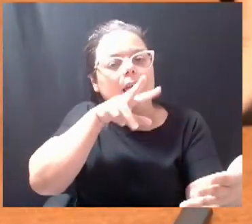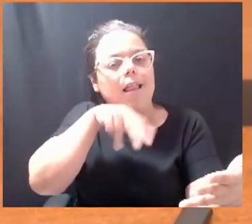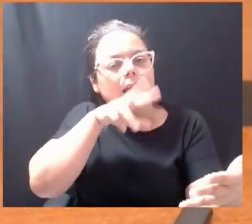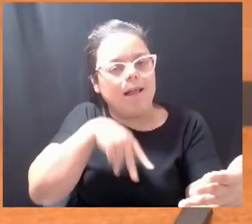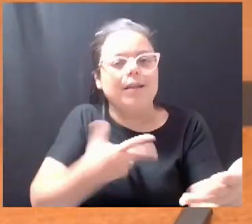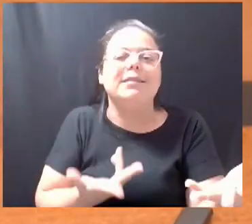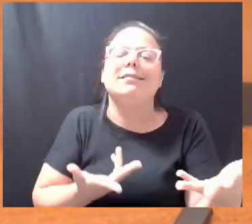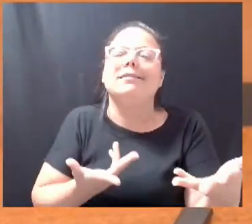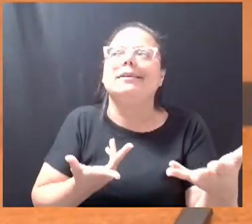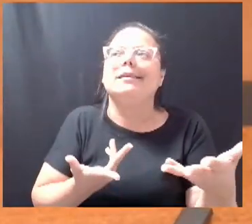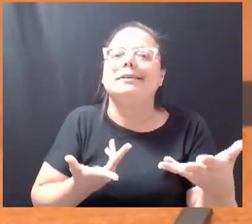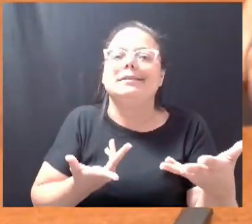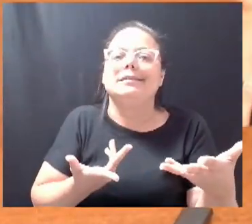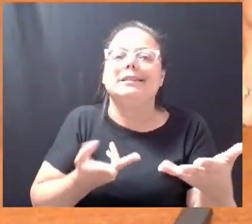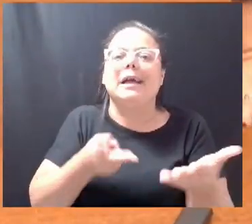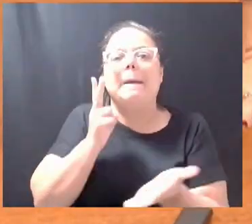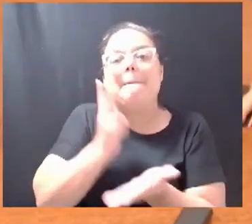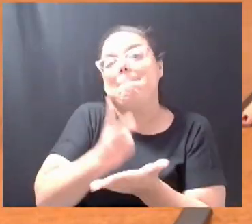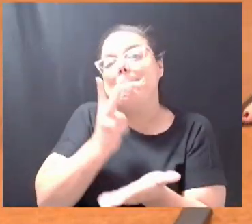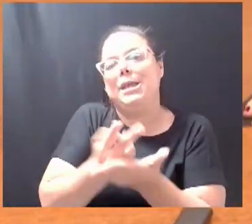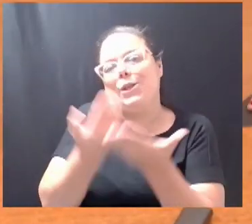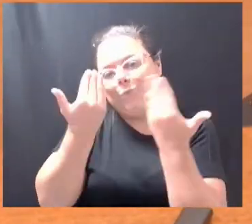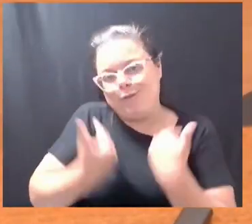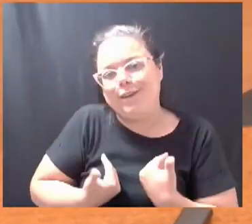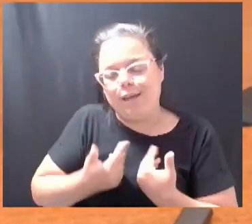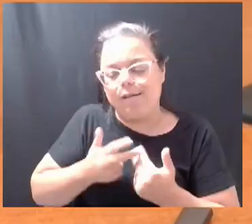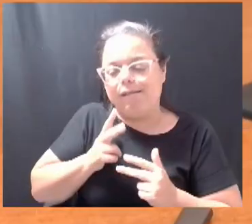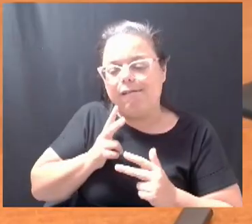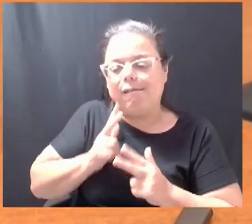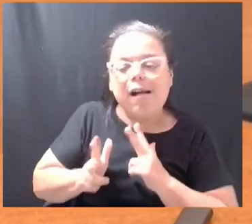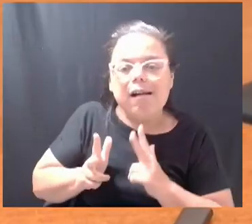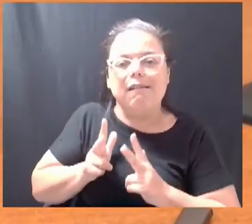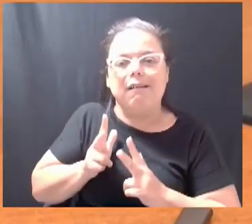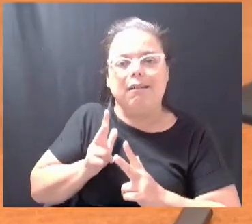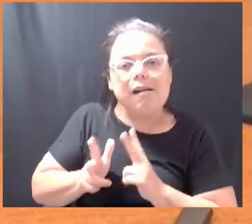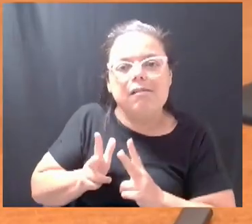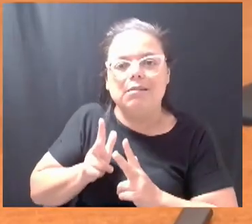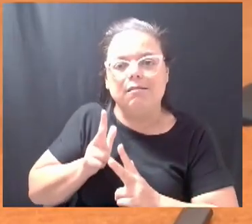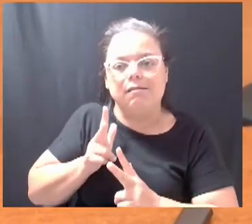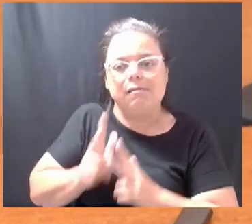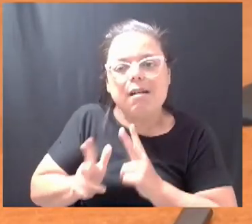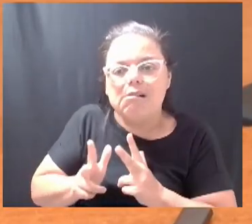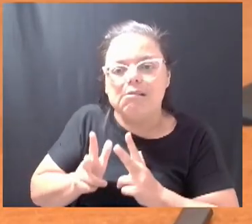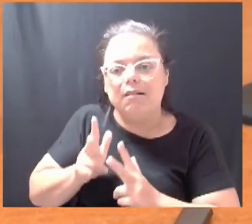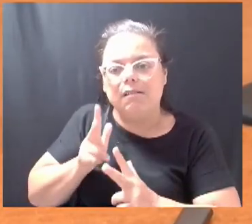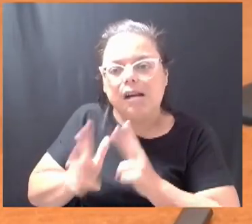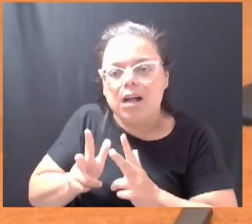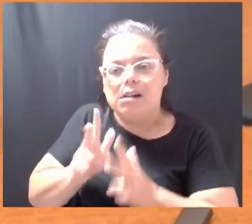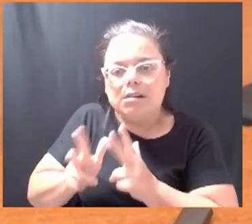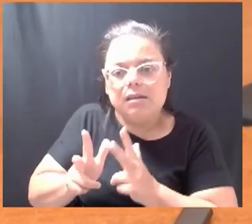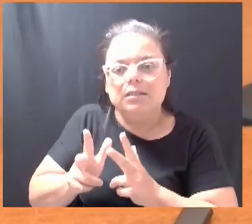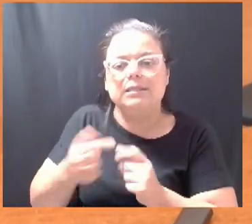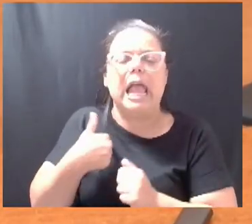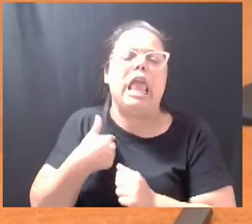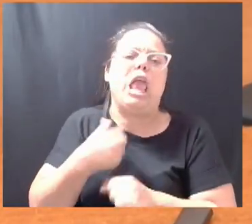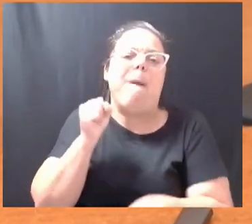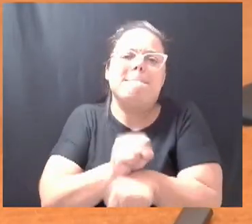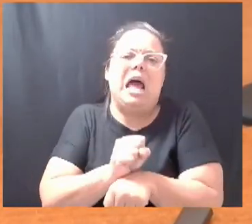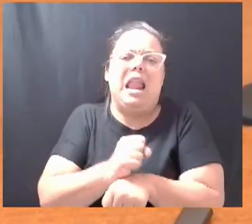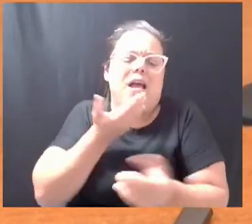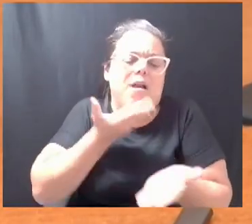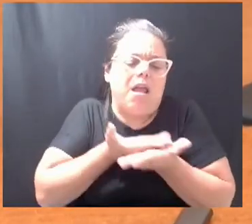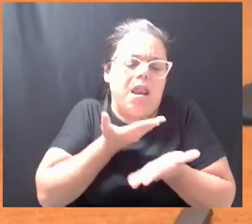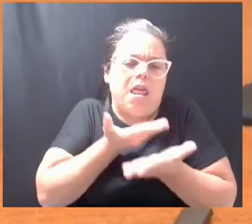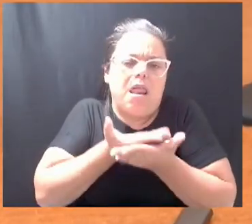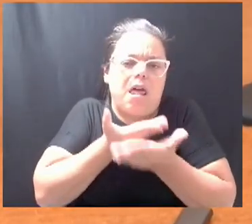eu gaguejar, eu nunca parei para estudar, nunca parei, fui